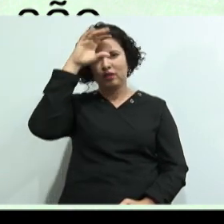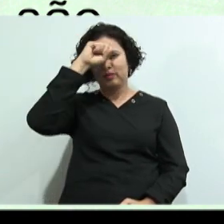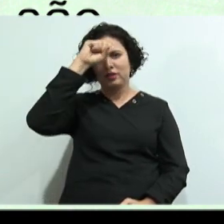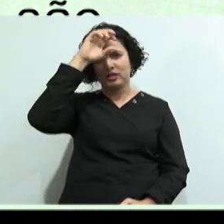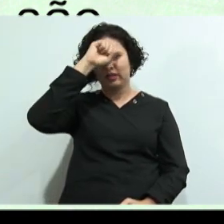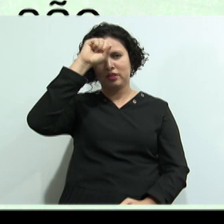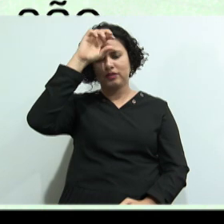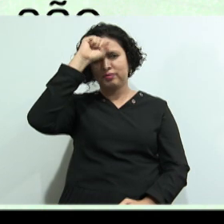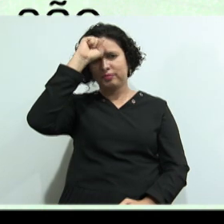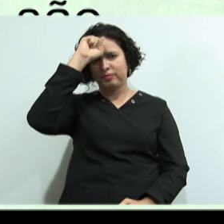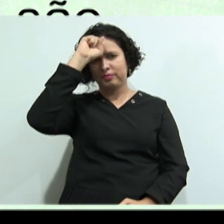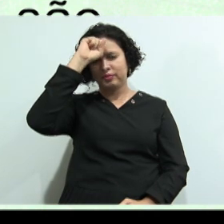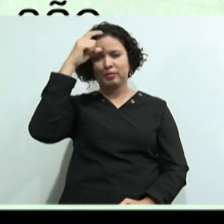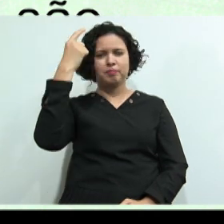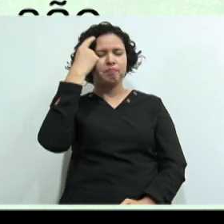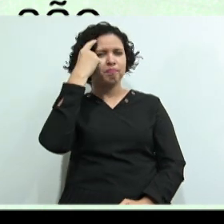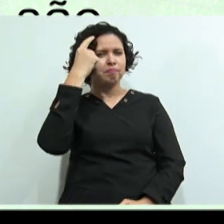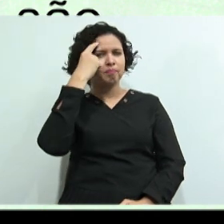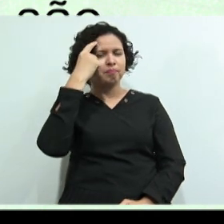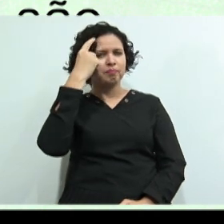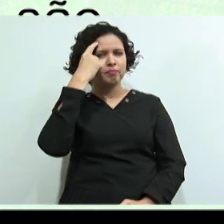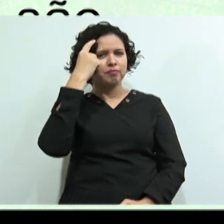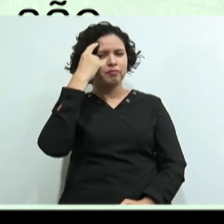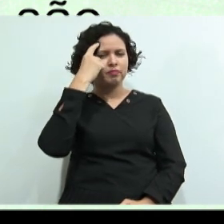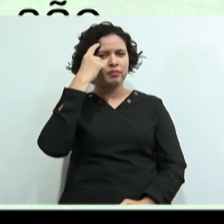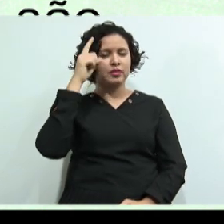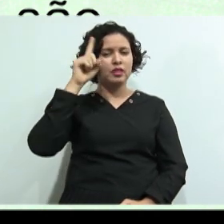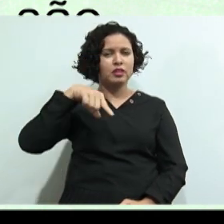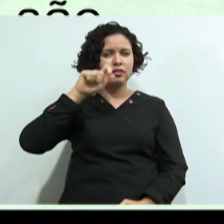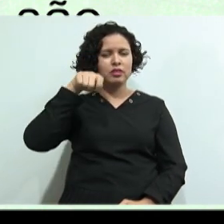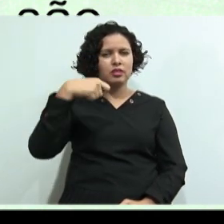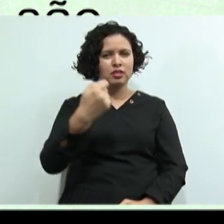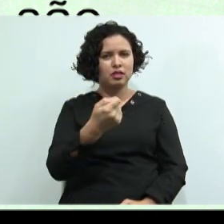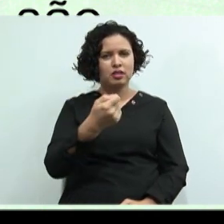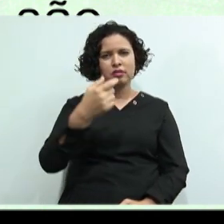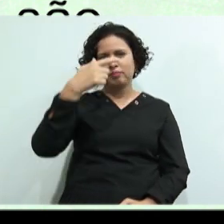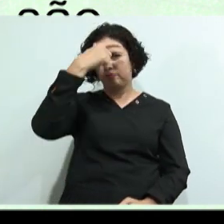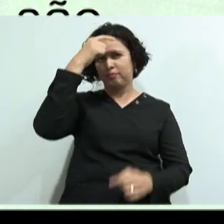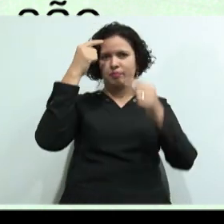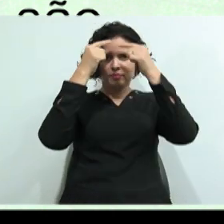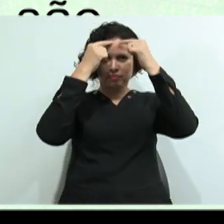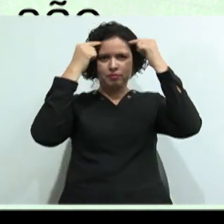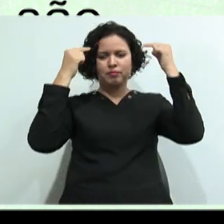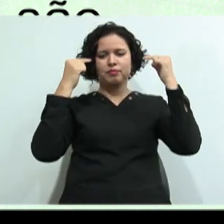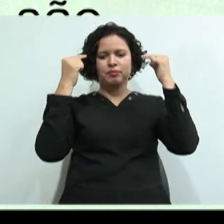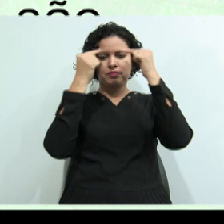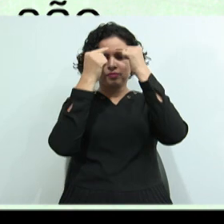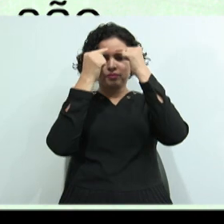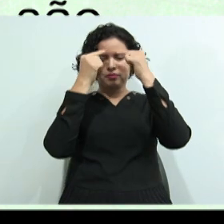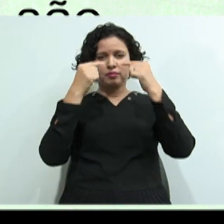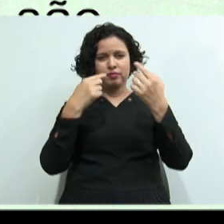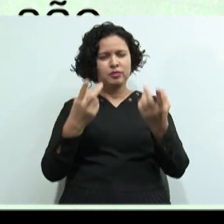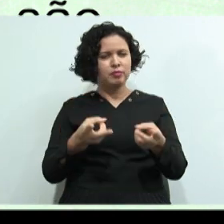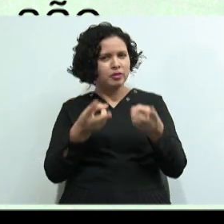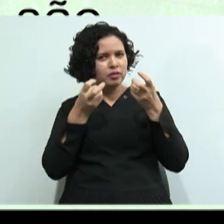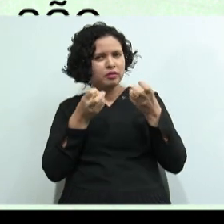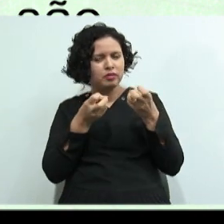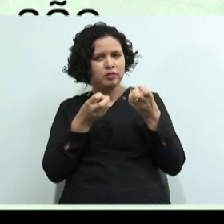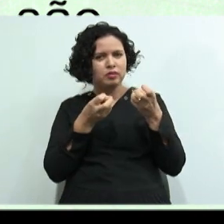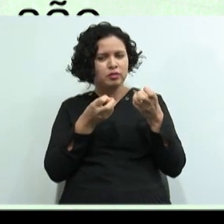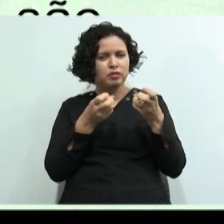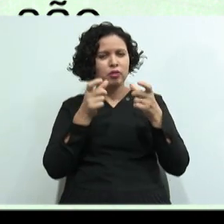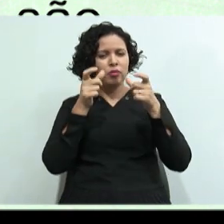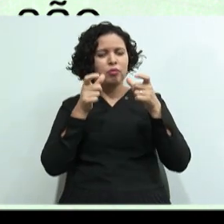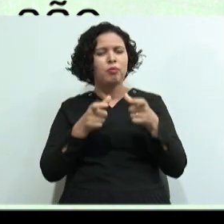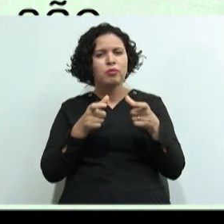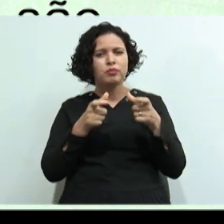aprender e pensar, e são os sinais feitos na testa. Então, vocês perceberam que o ponto de